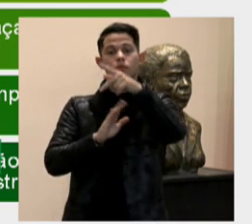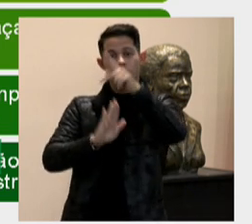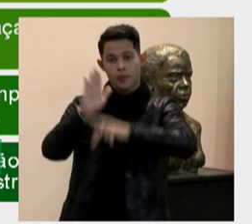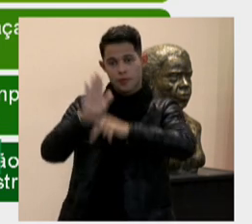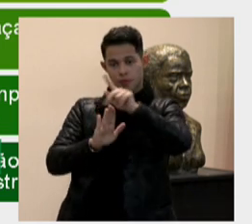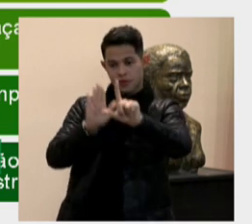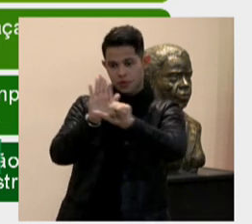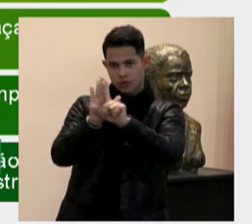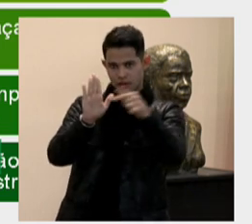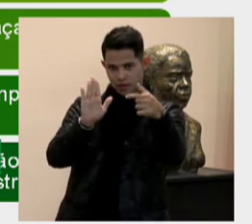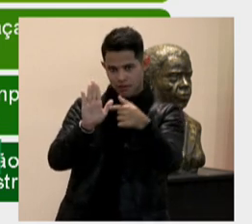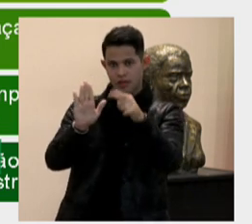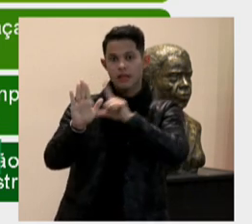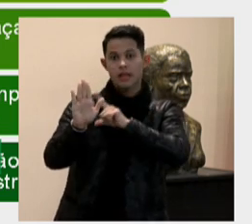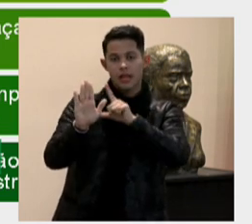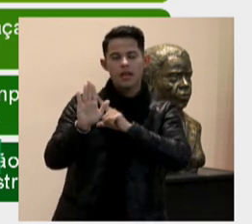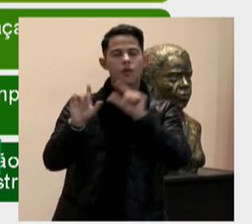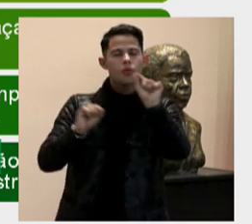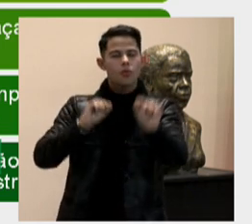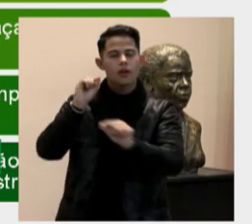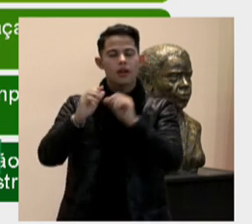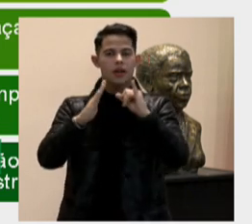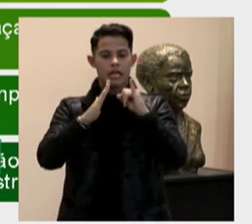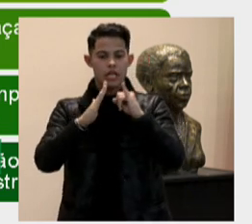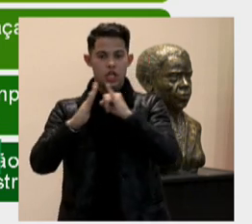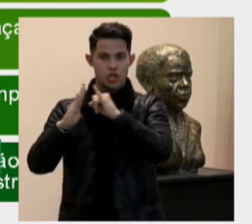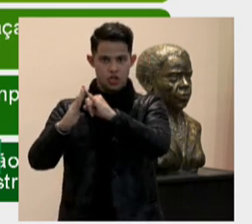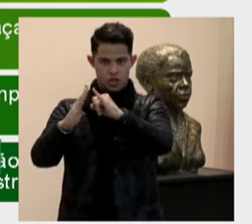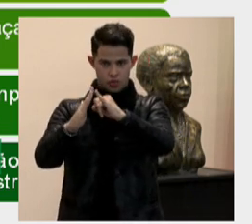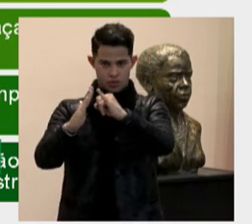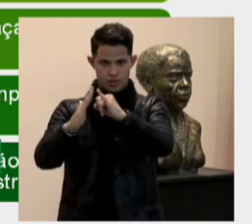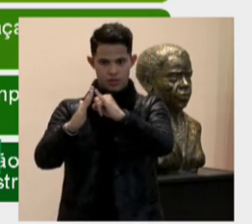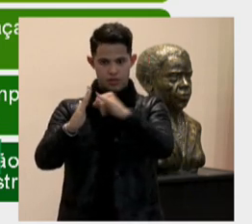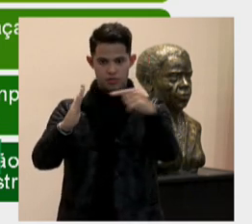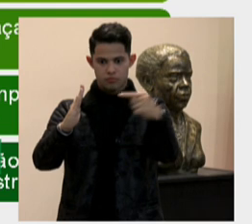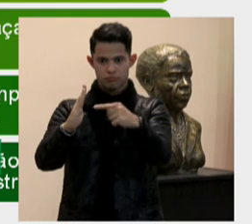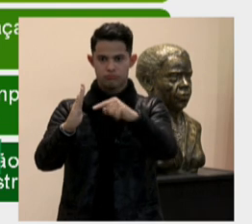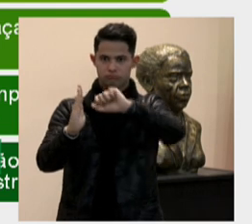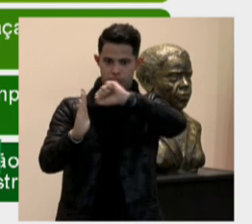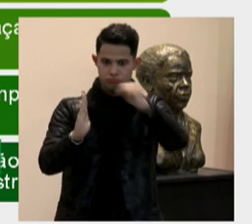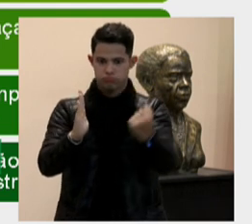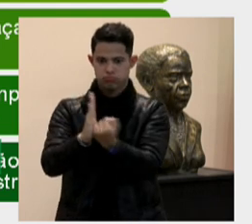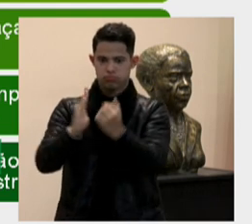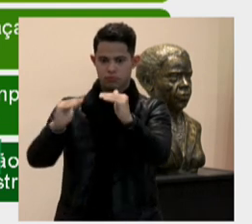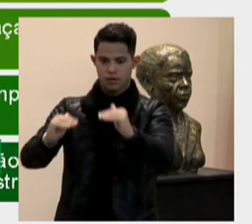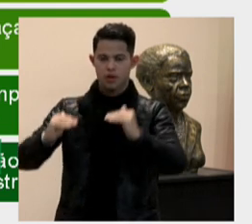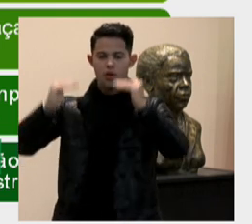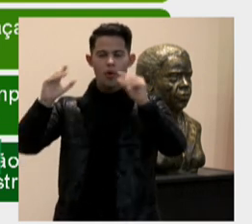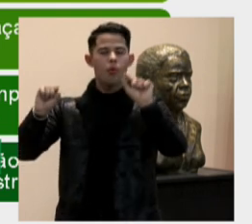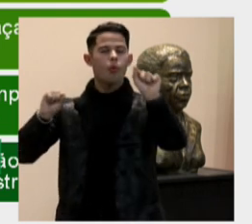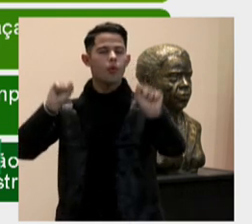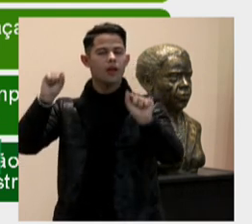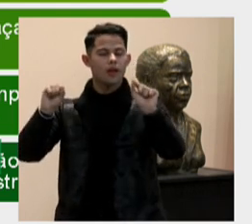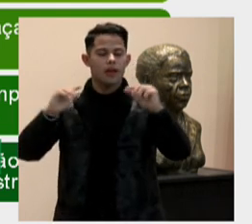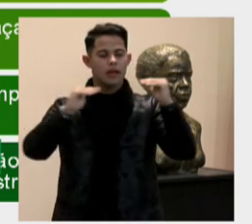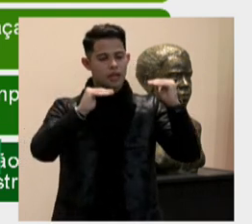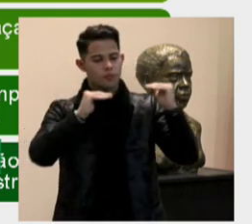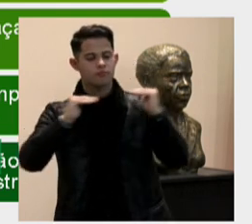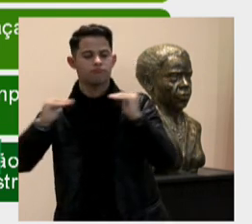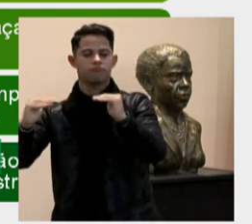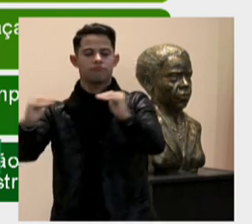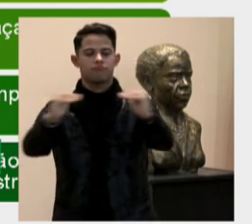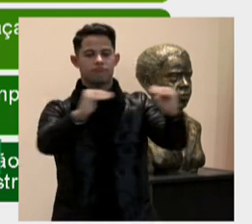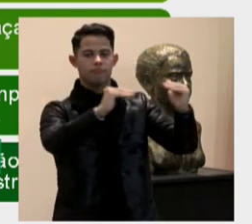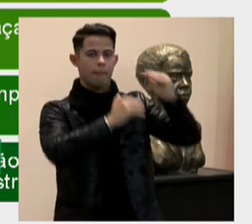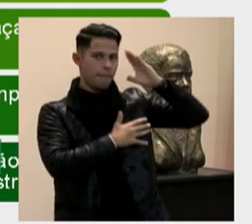a instituição nomeada, né, de que a equidade é um dos principais